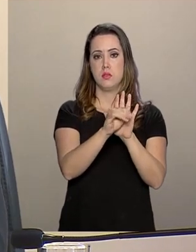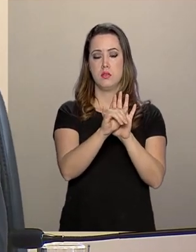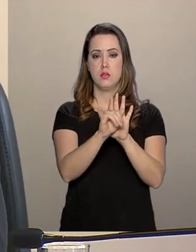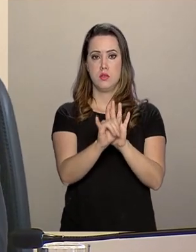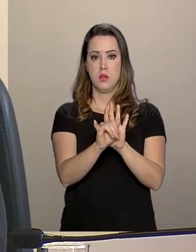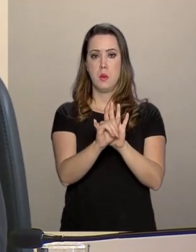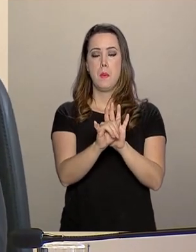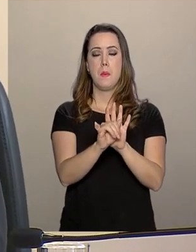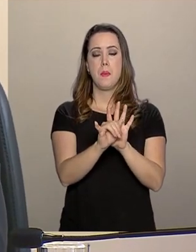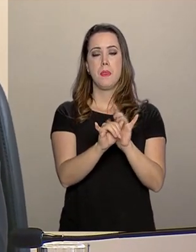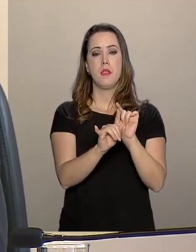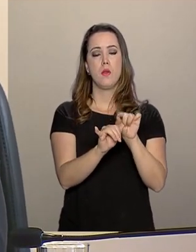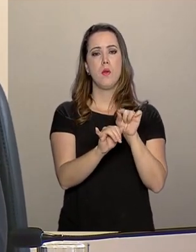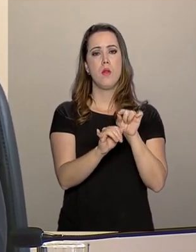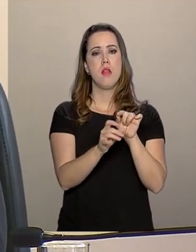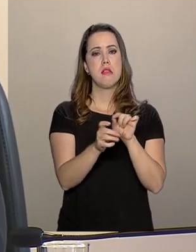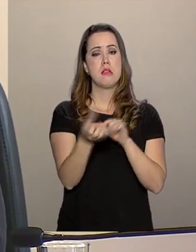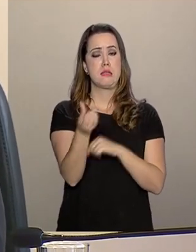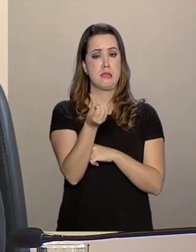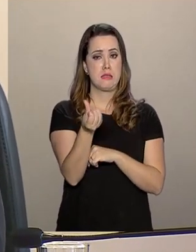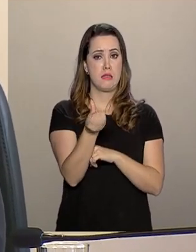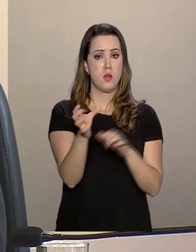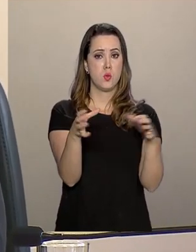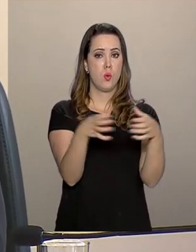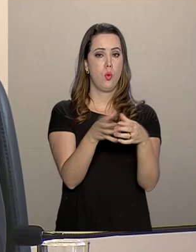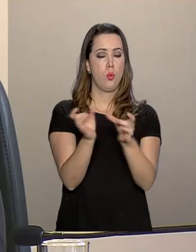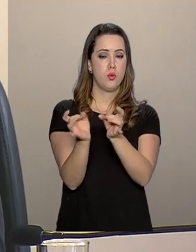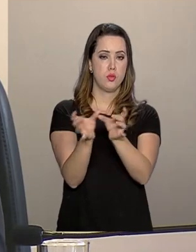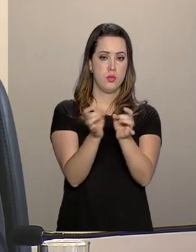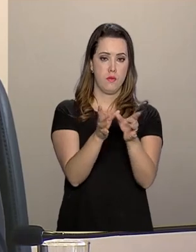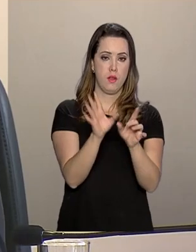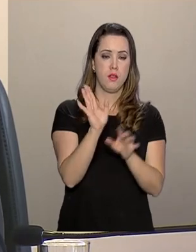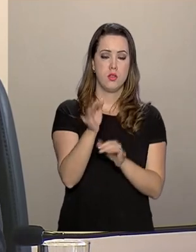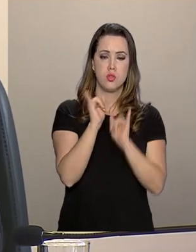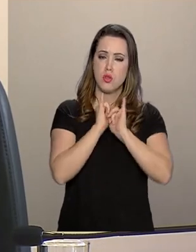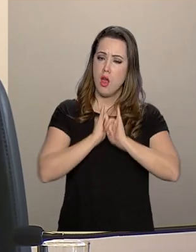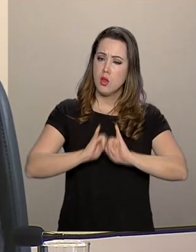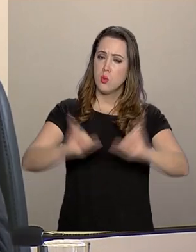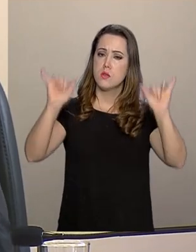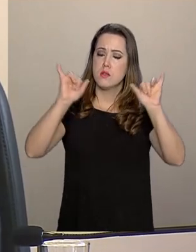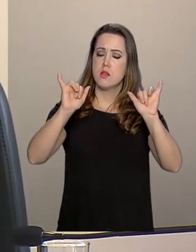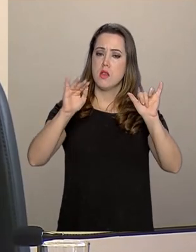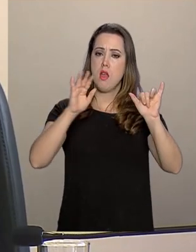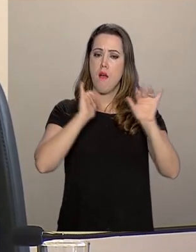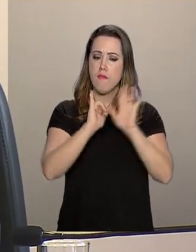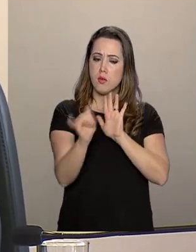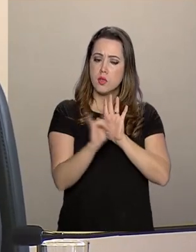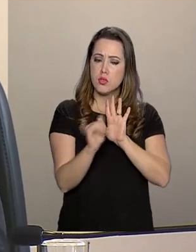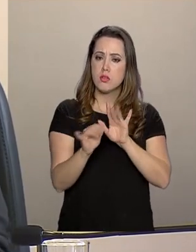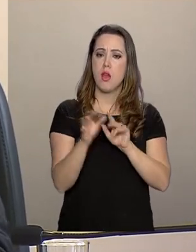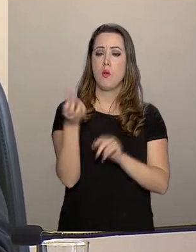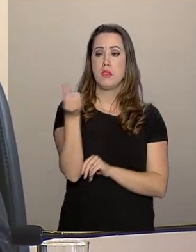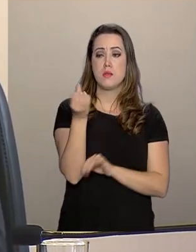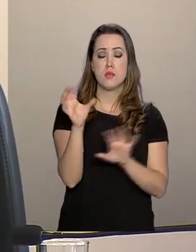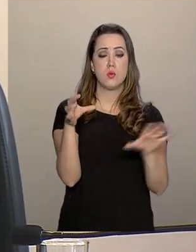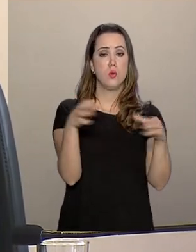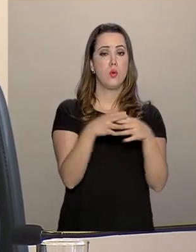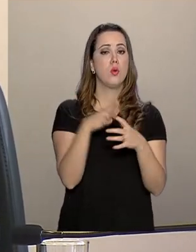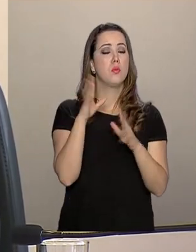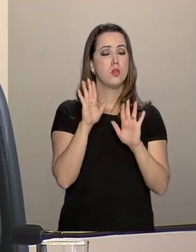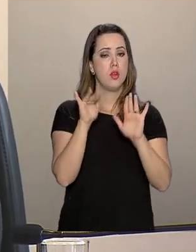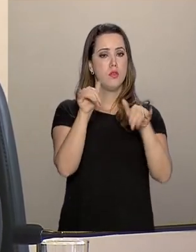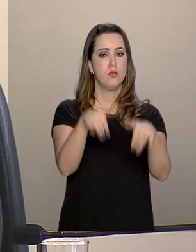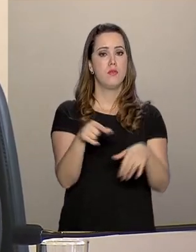do Conselho PPI a sexta rodada e a gente já anuncia e já lança os estudos paraa sexa rodada então logo a gente